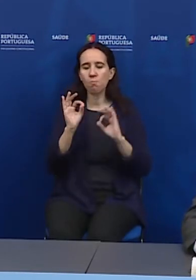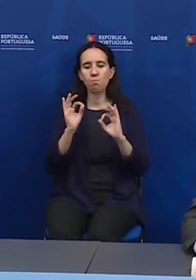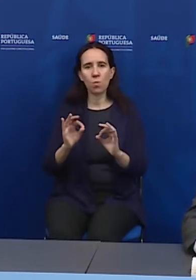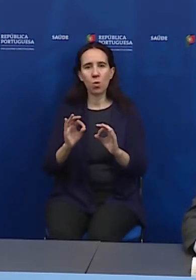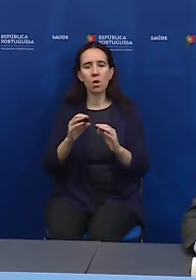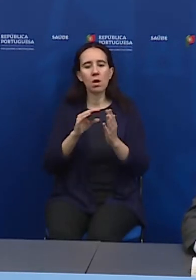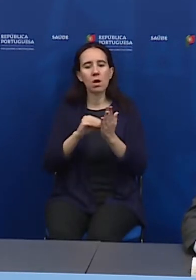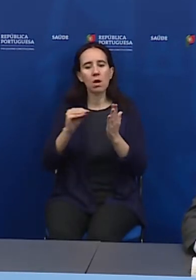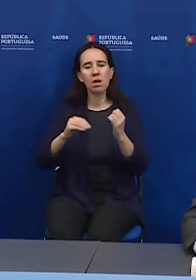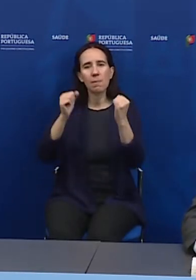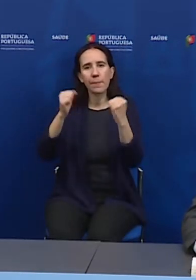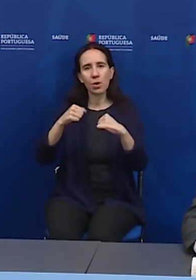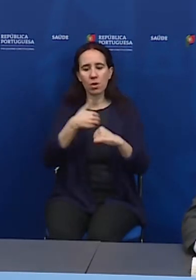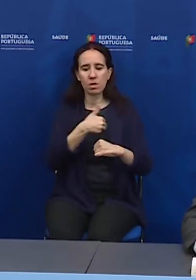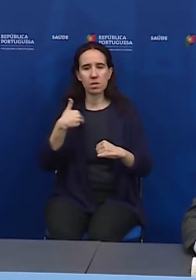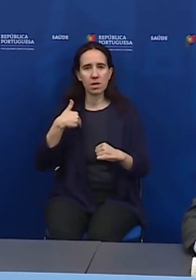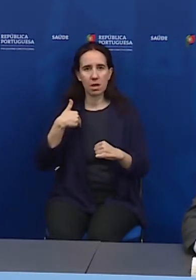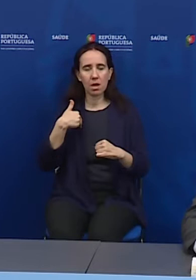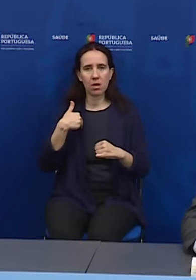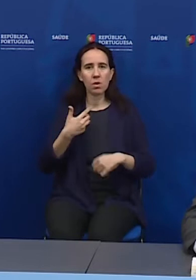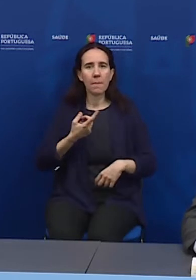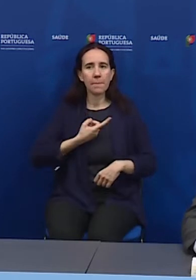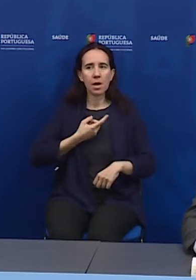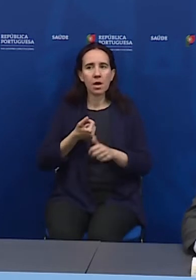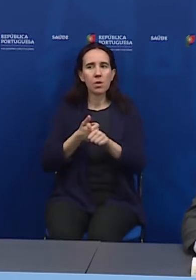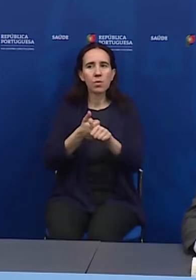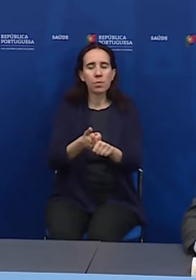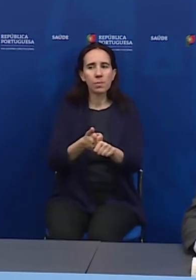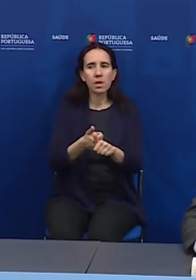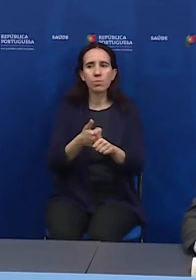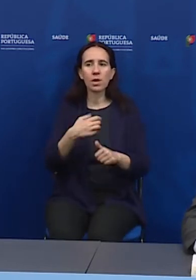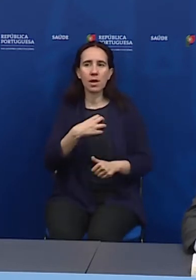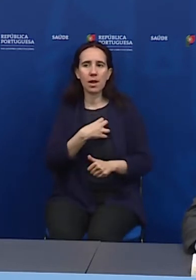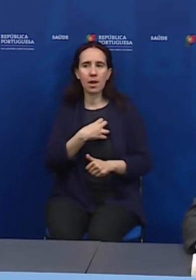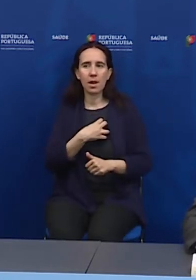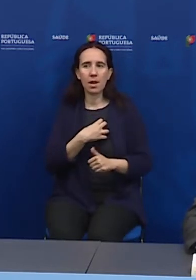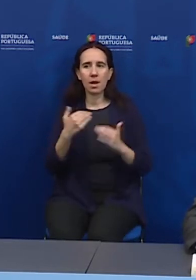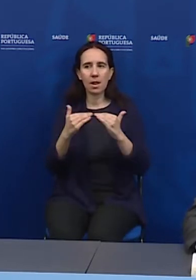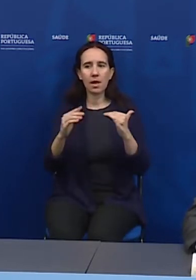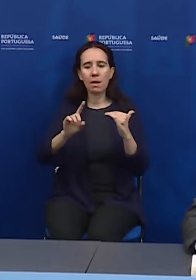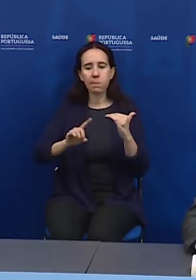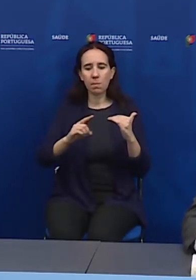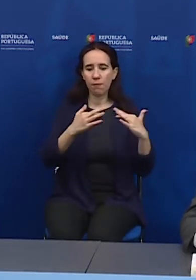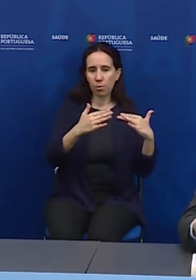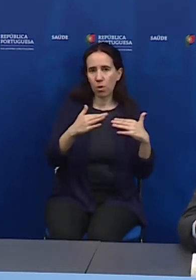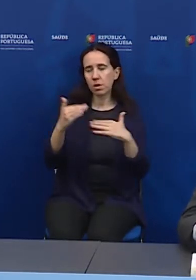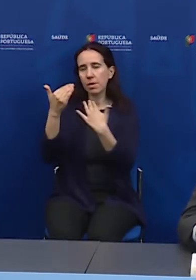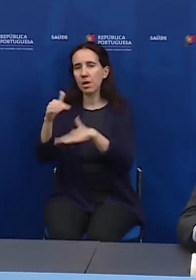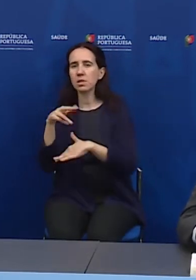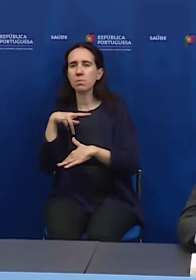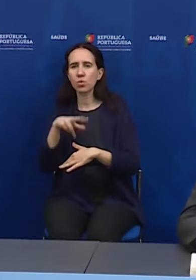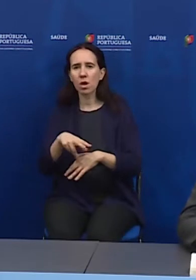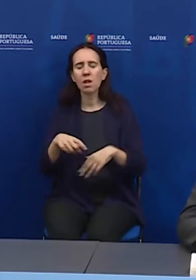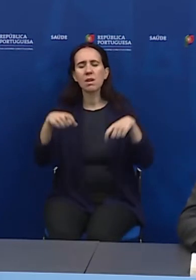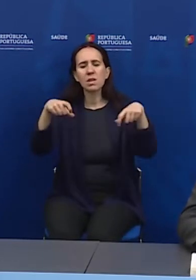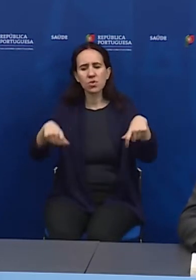os protocolos sanitários que têm de ser cumpridos para a Primeira Liga de Futebol e para a Taça de Portugal e que estádios estão